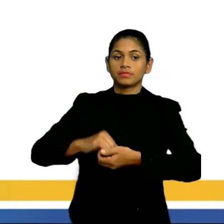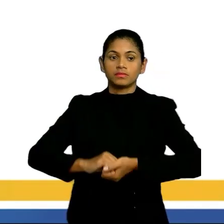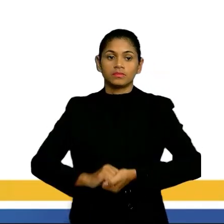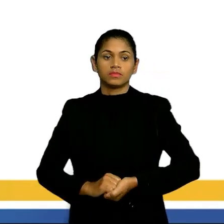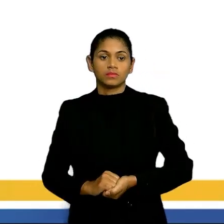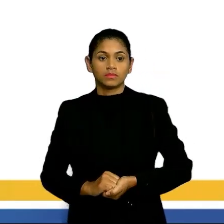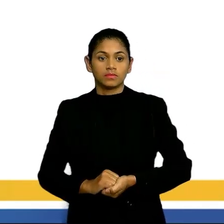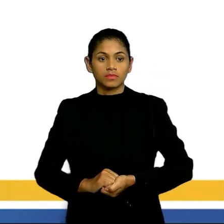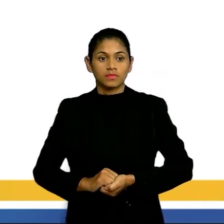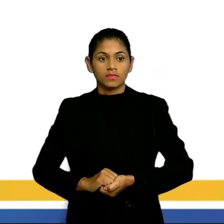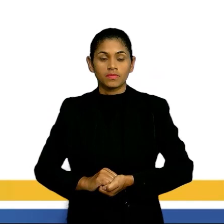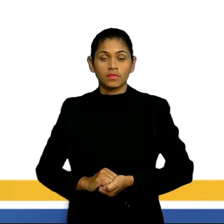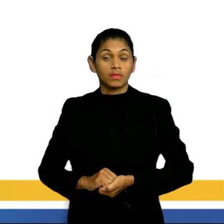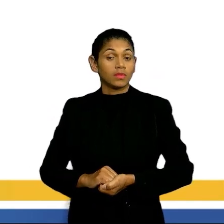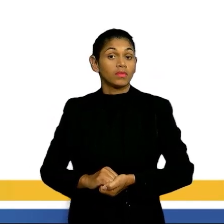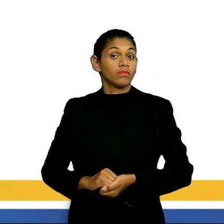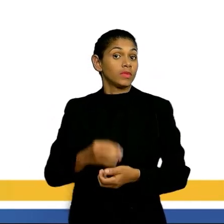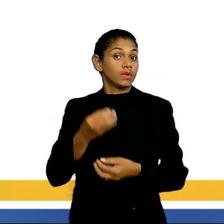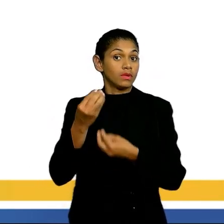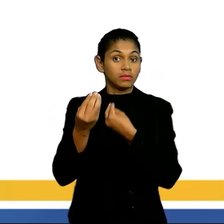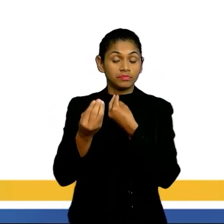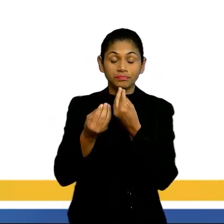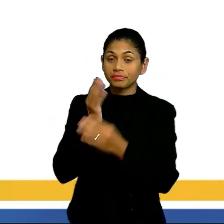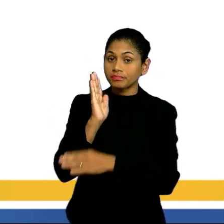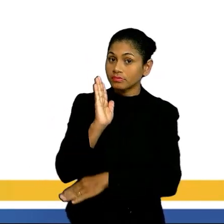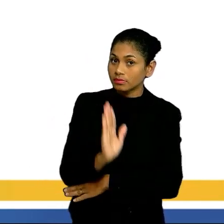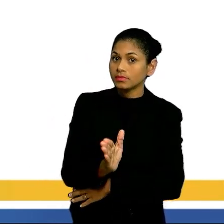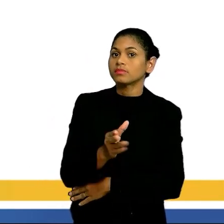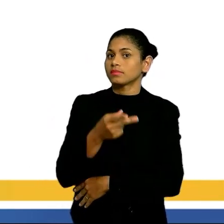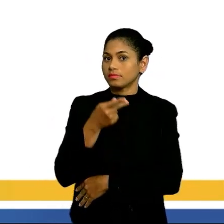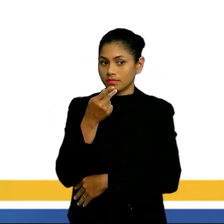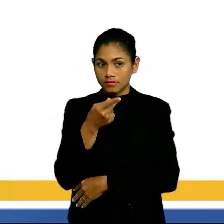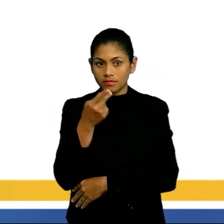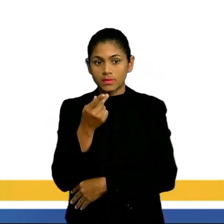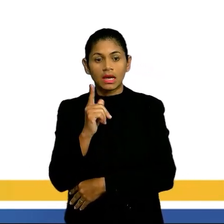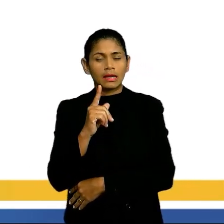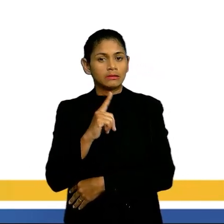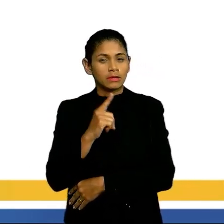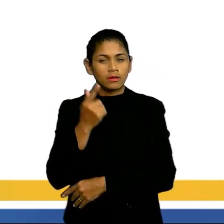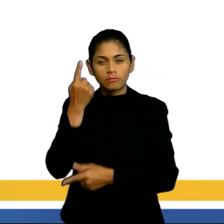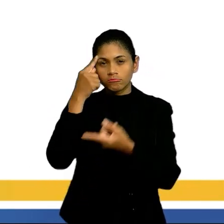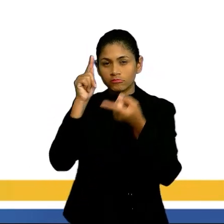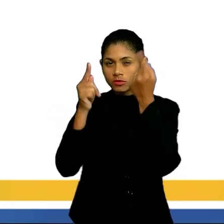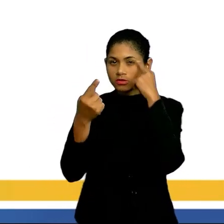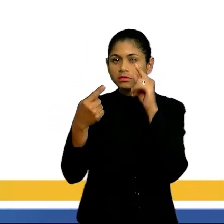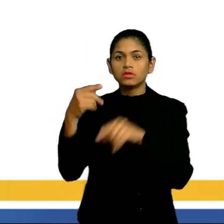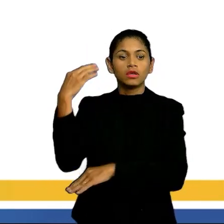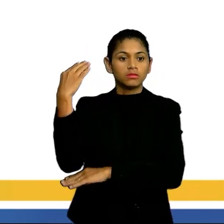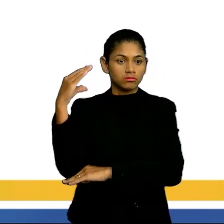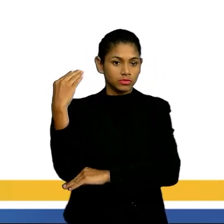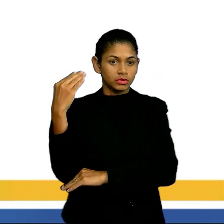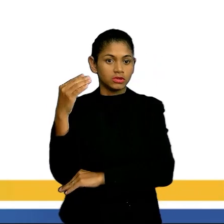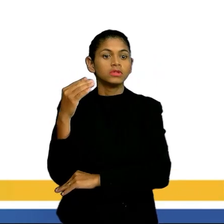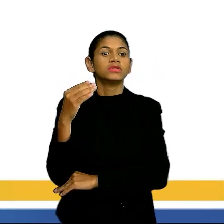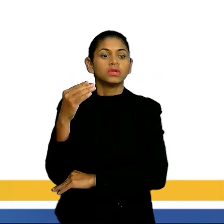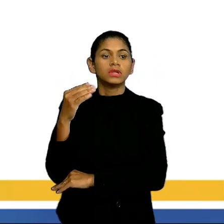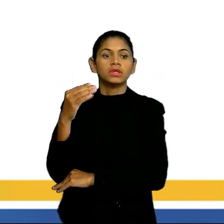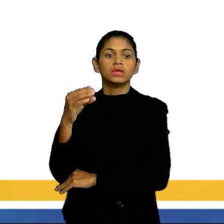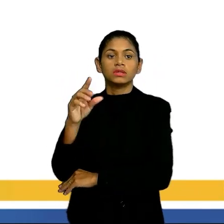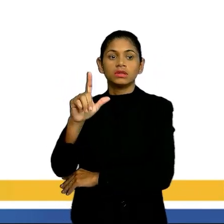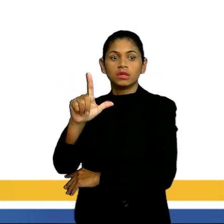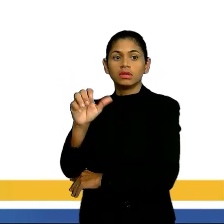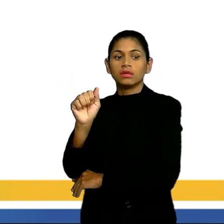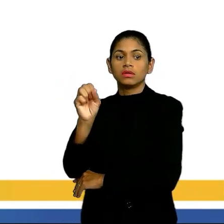aqui. Como falei, temos as ideias de Lamarck, que ele lançou duas leis: a lei do uso